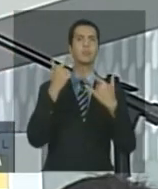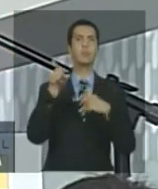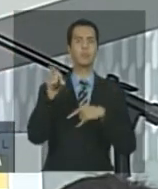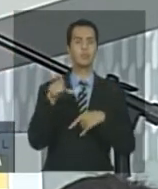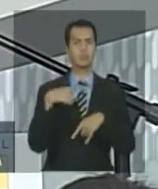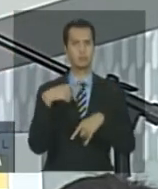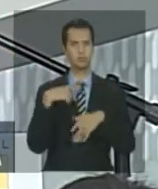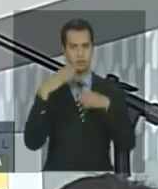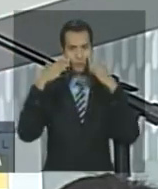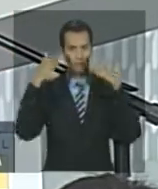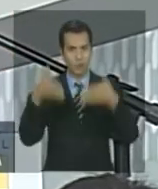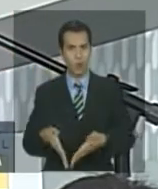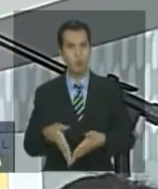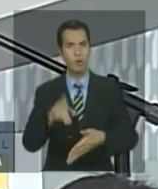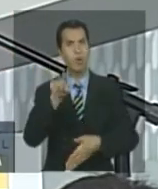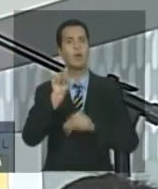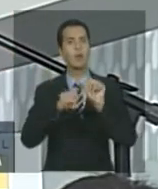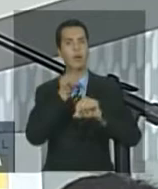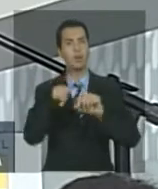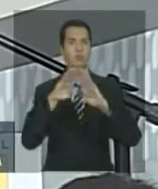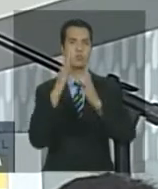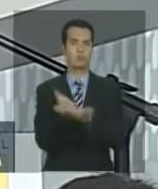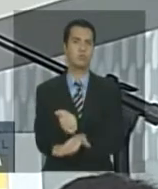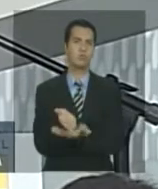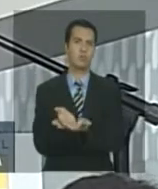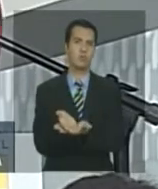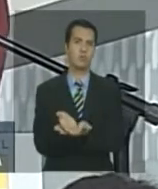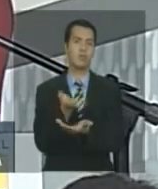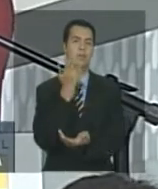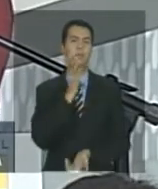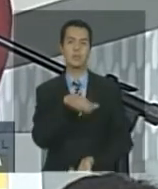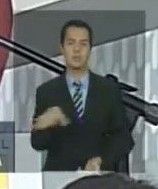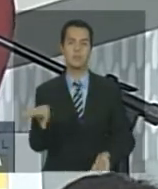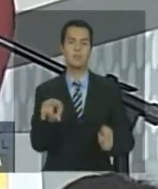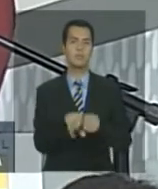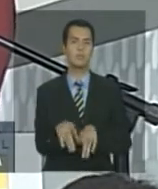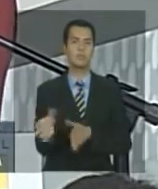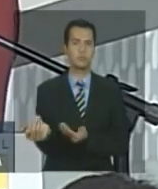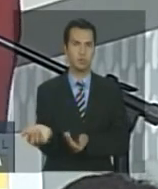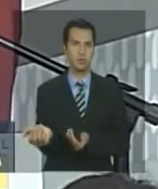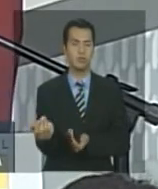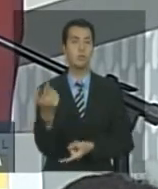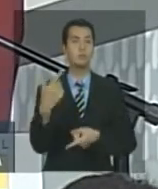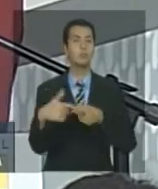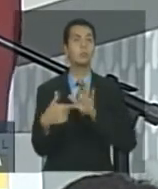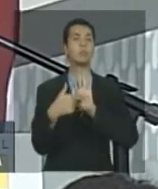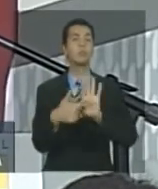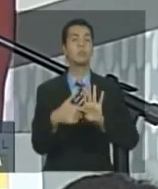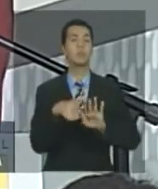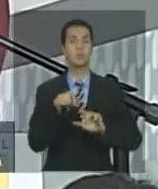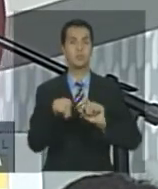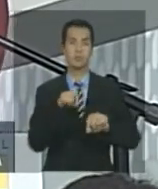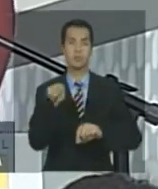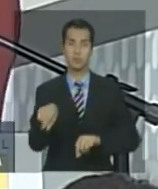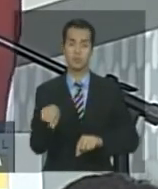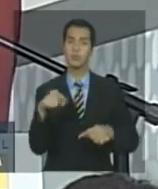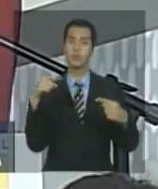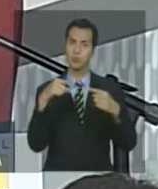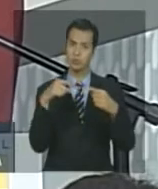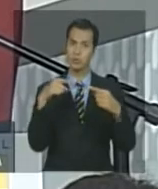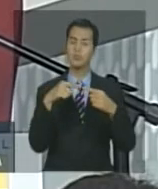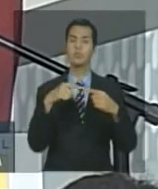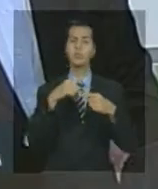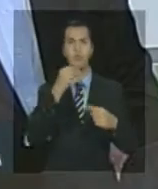escolas, nas crianças e nos jovens, mostrando que isso também pavimenta o caminho